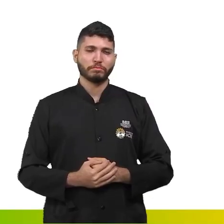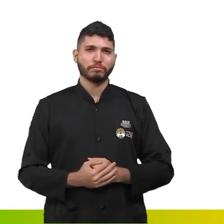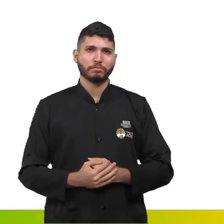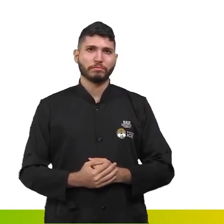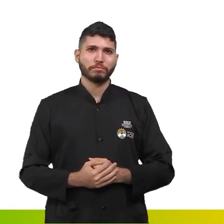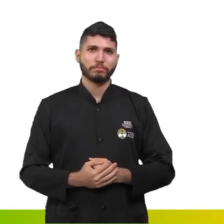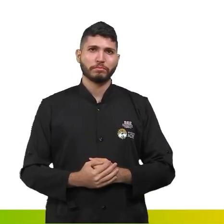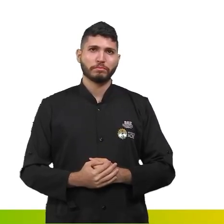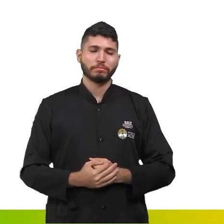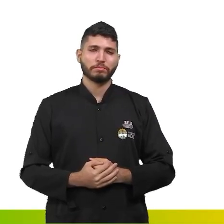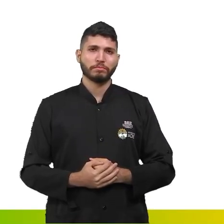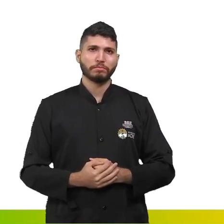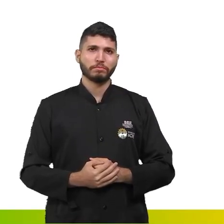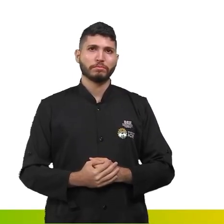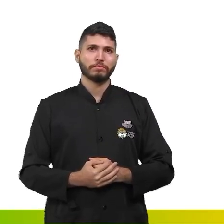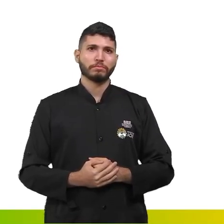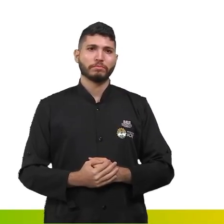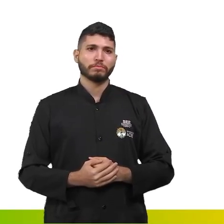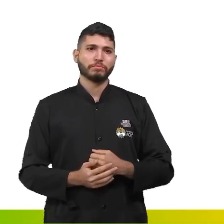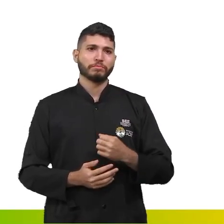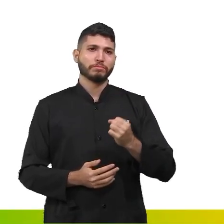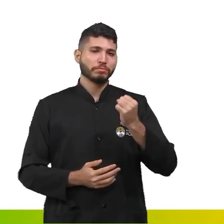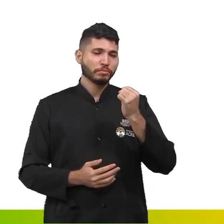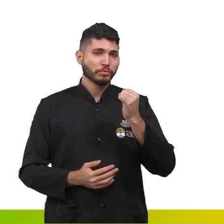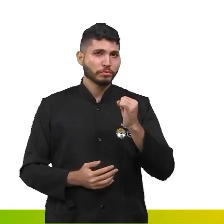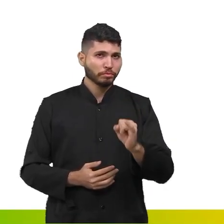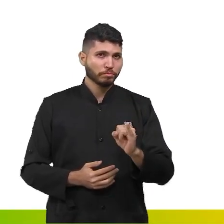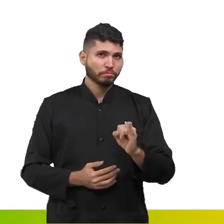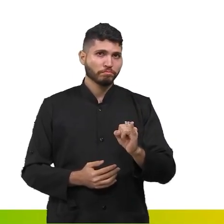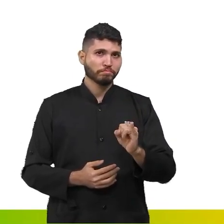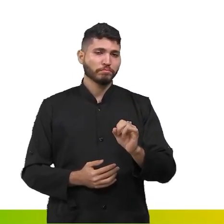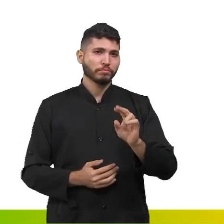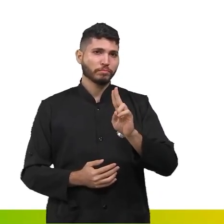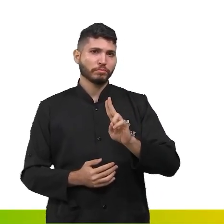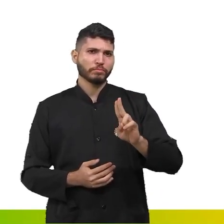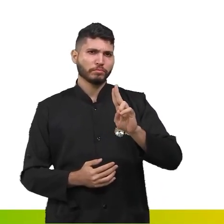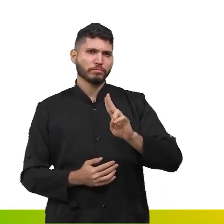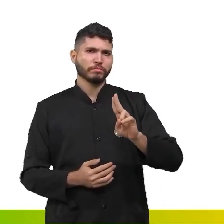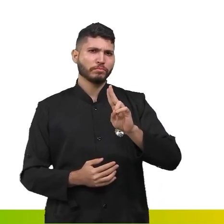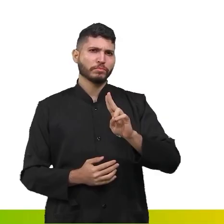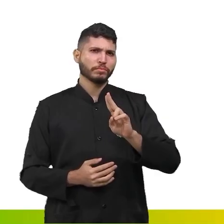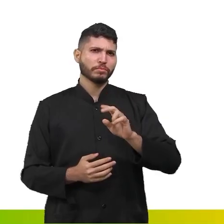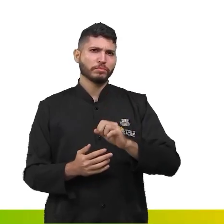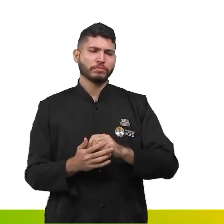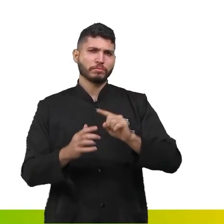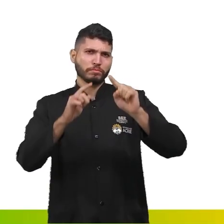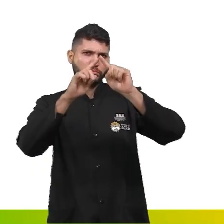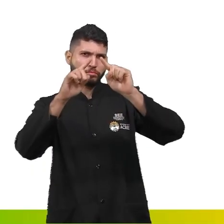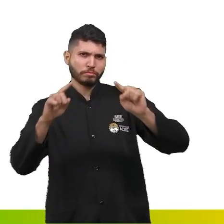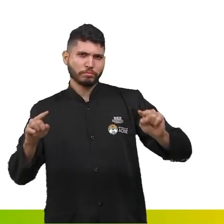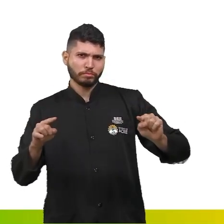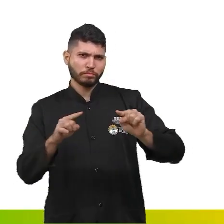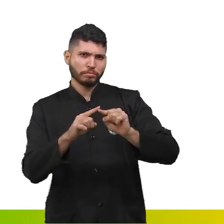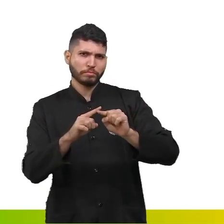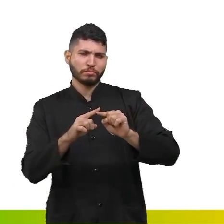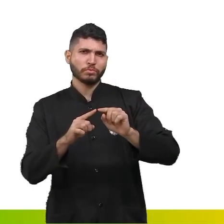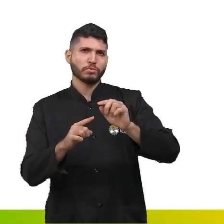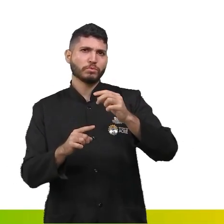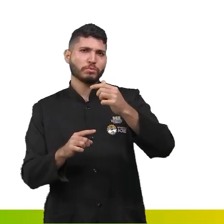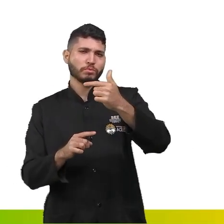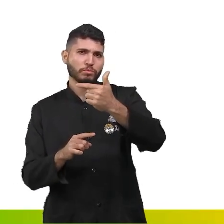nós vamos observar aqui. Se eu sobrepor o triângulo 2 no 1,